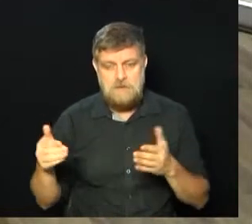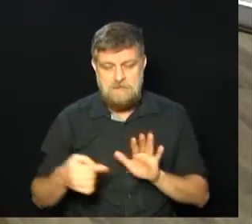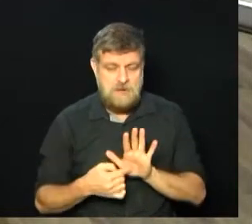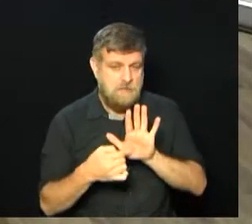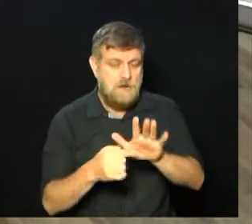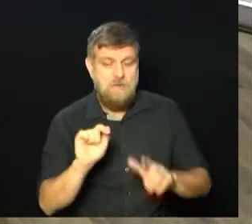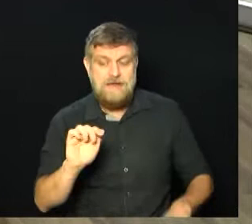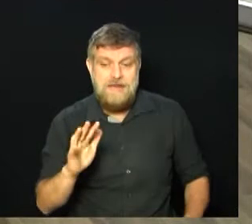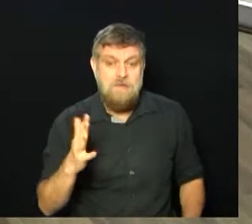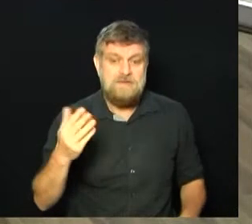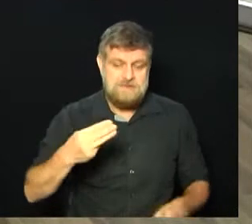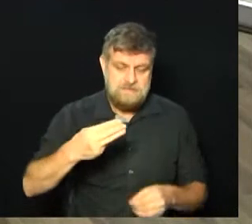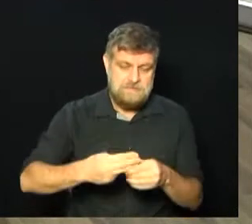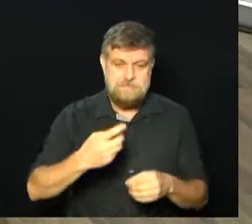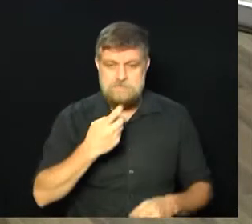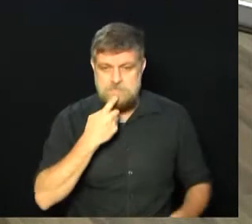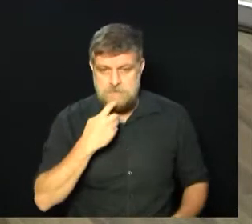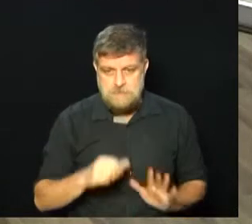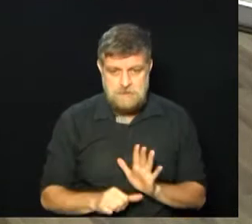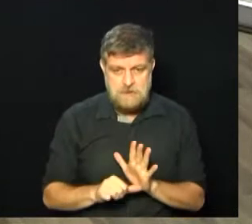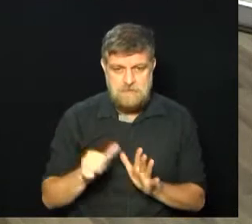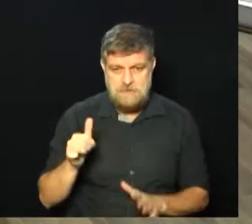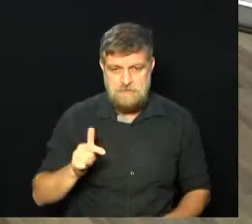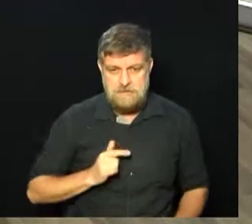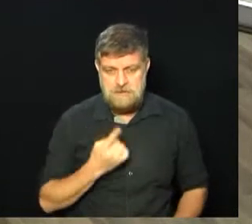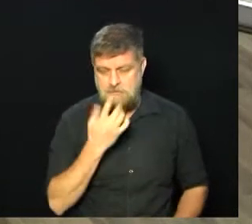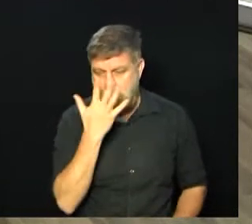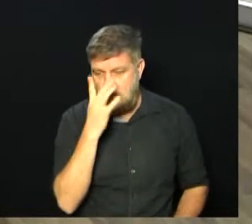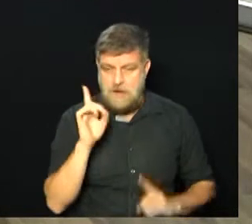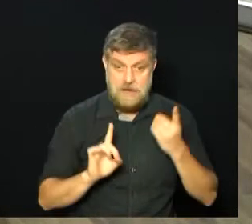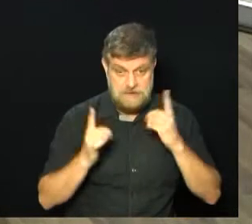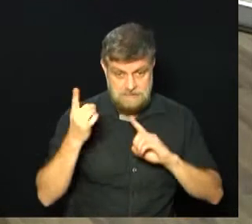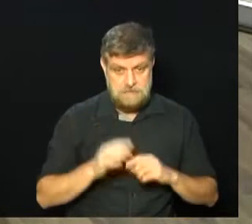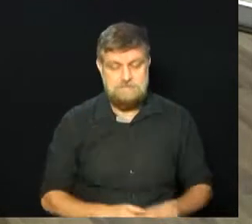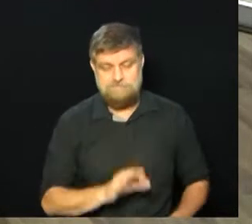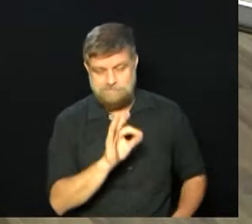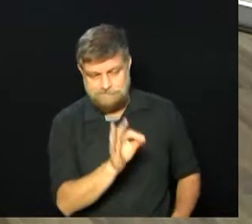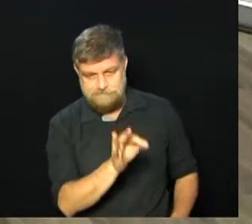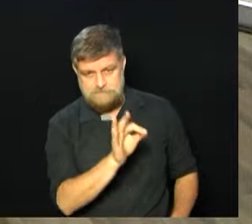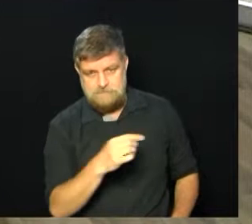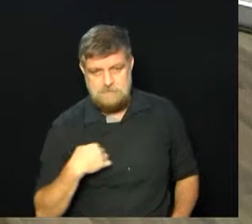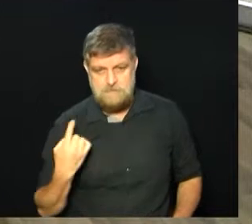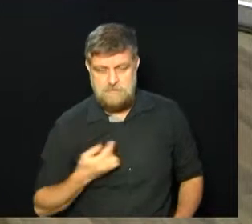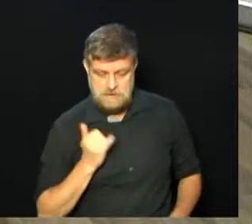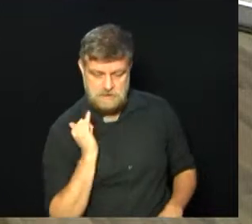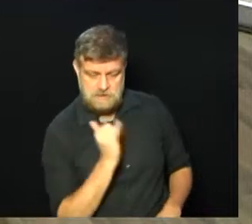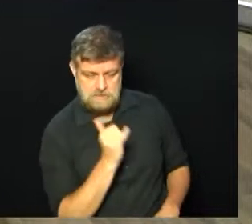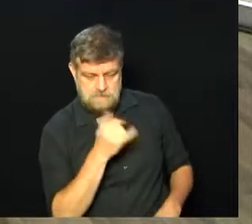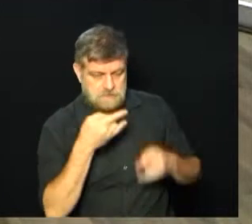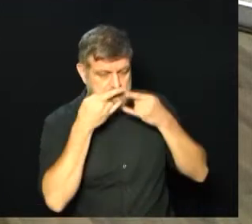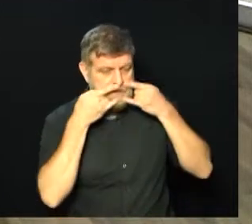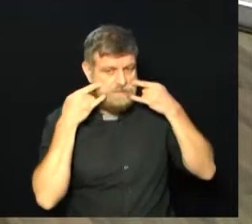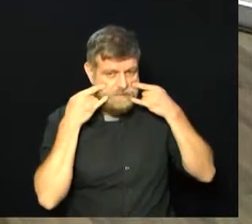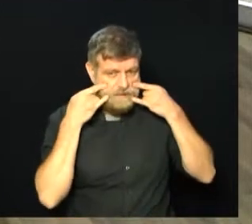notícias da Metrópole a gente vai falar primeiro sobre carnaval é isso mesmo agora a pouco a gente falou sobre a questão das